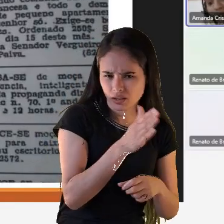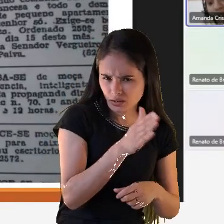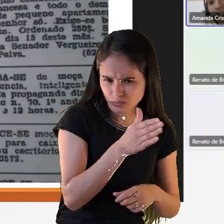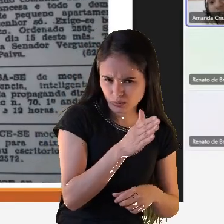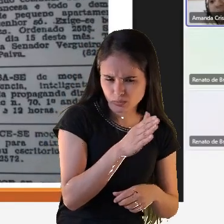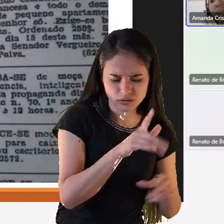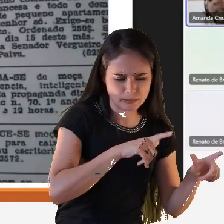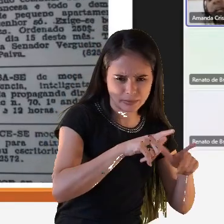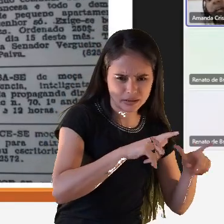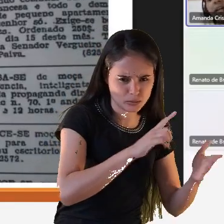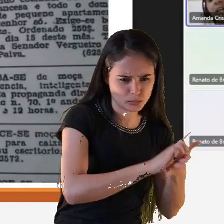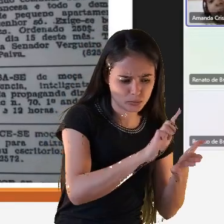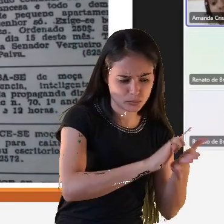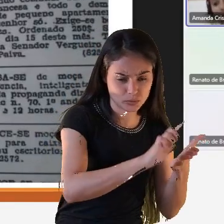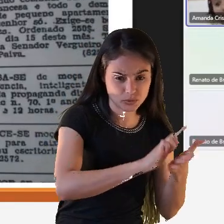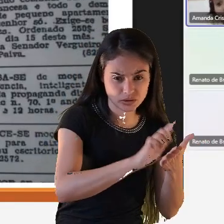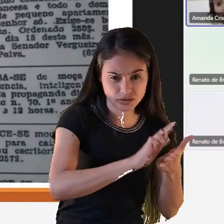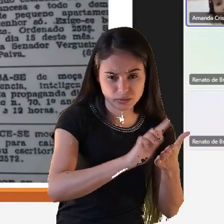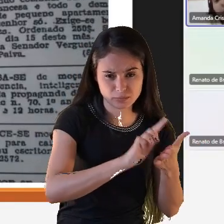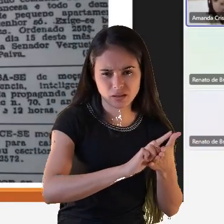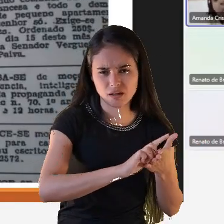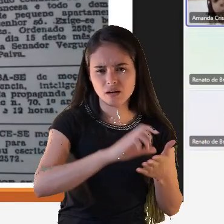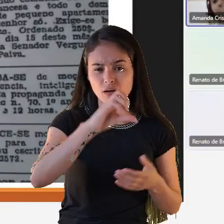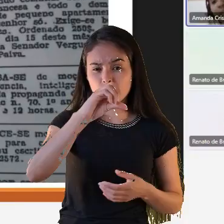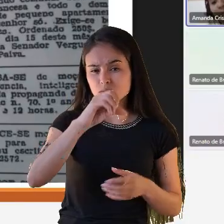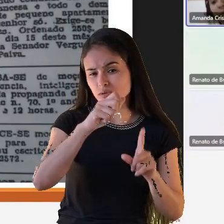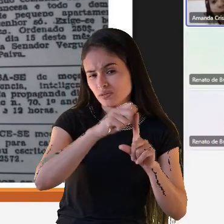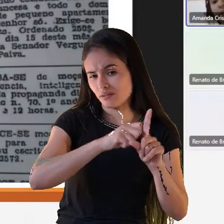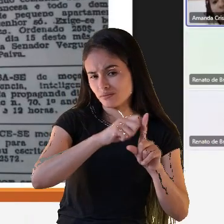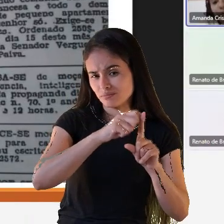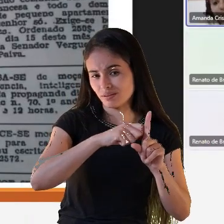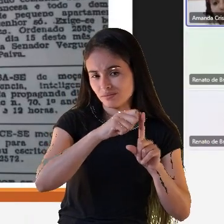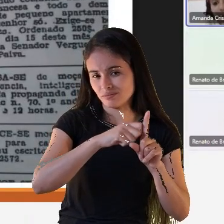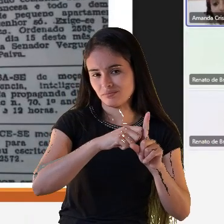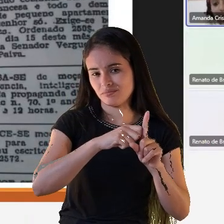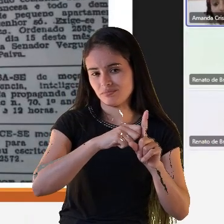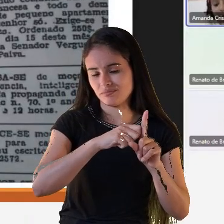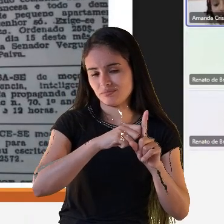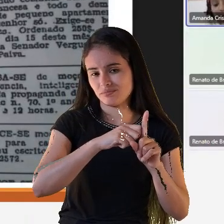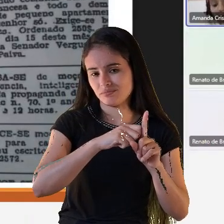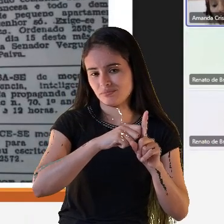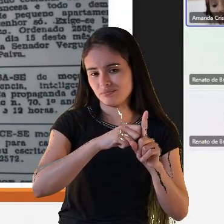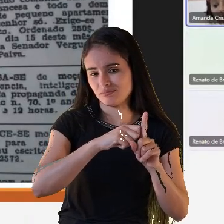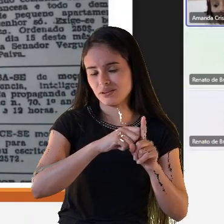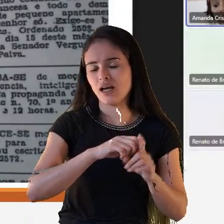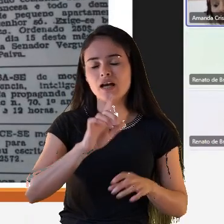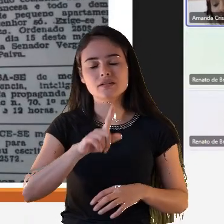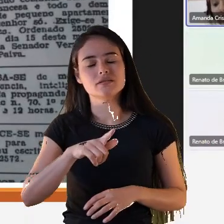trabalhadora doméstica. E depois só que eu consegui